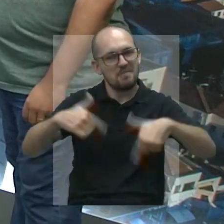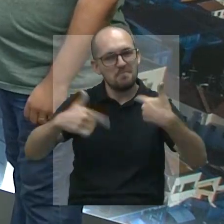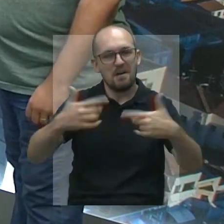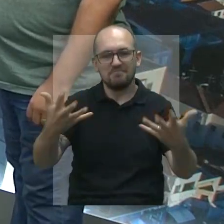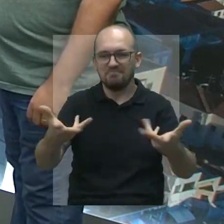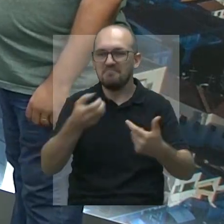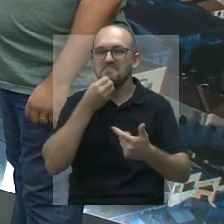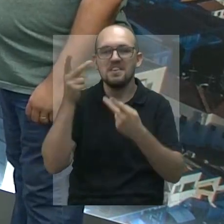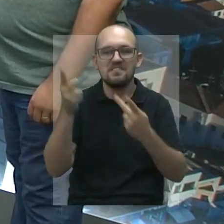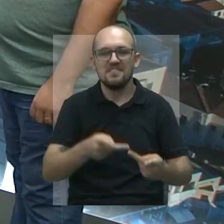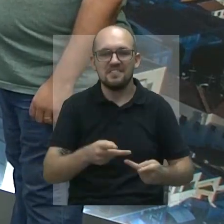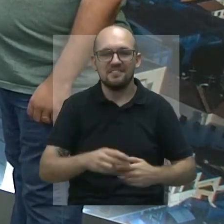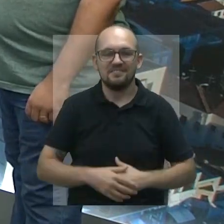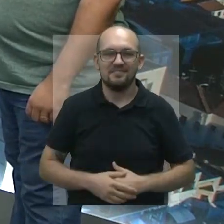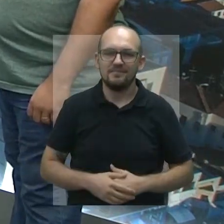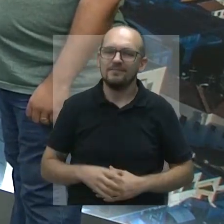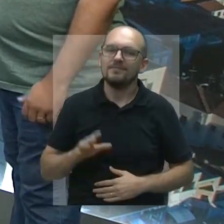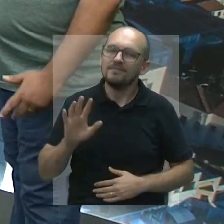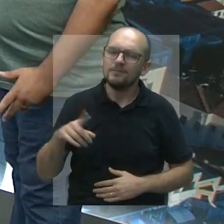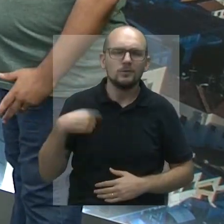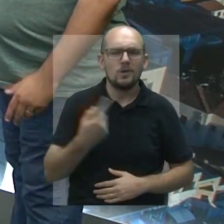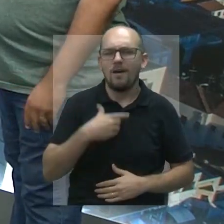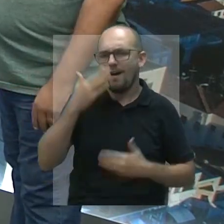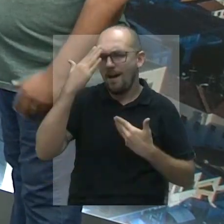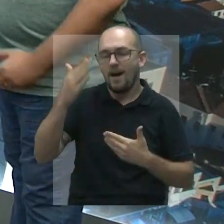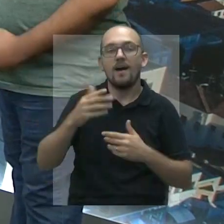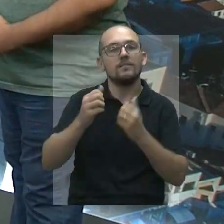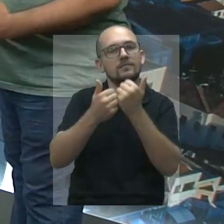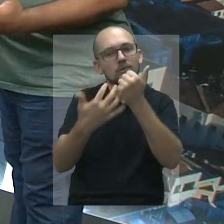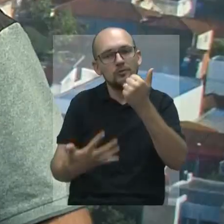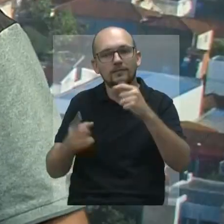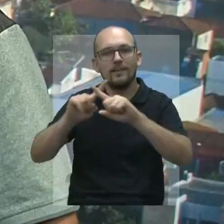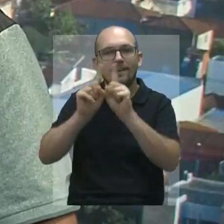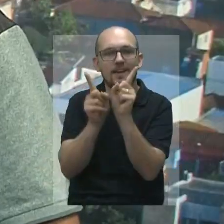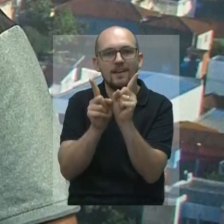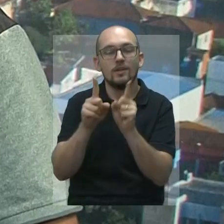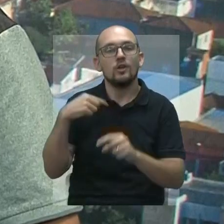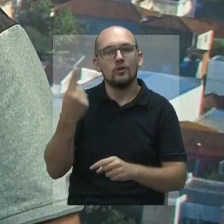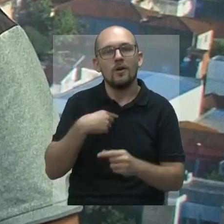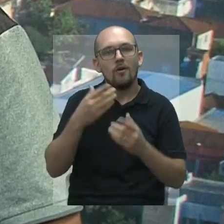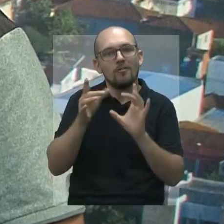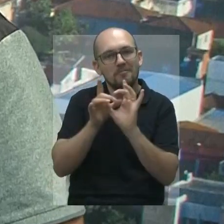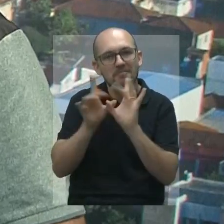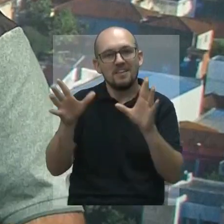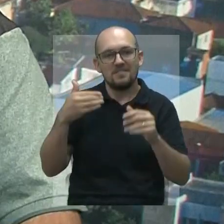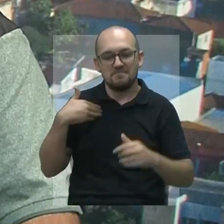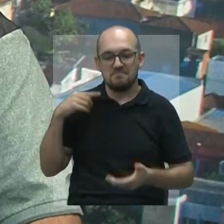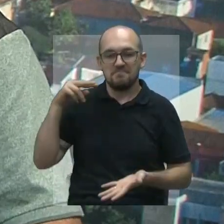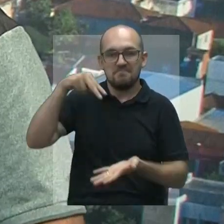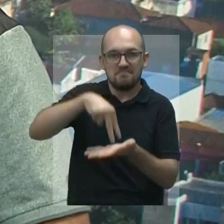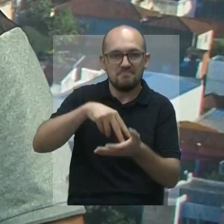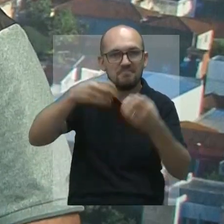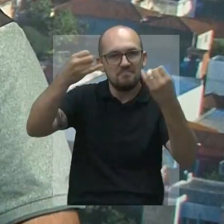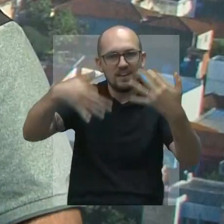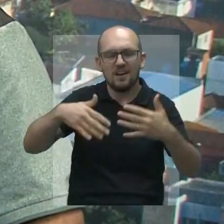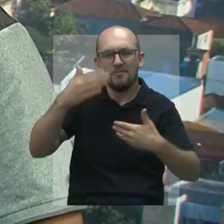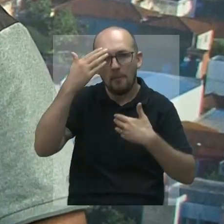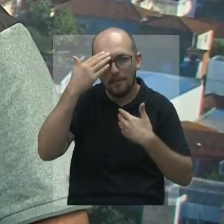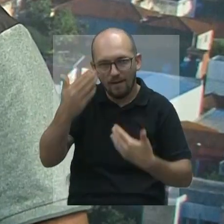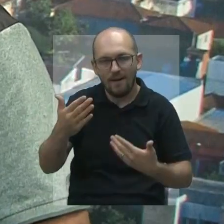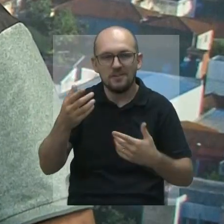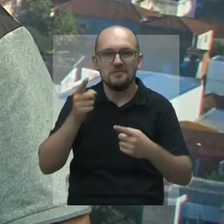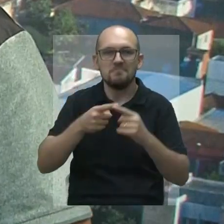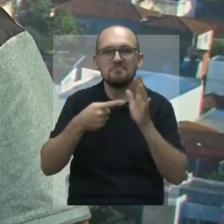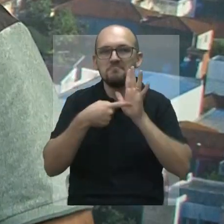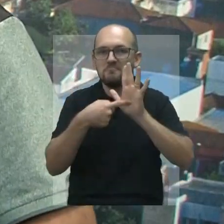Seja sempre bem-vindo. Nós é que agradecemos, Ângelo, em nome da diretoria, por ceder o espaço para que a gente leve o dia a dia do